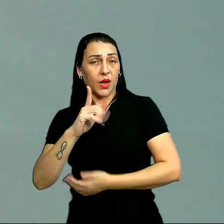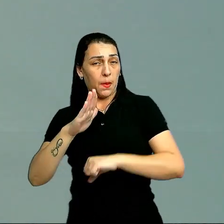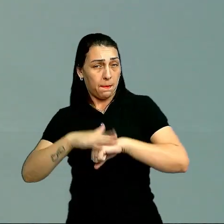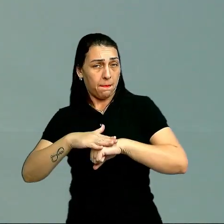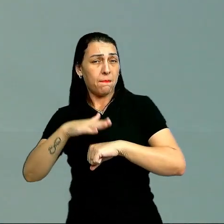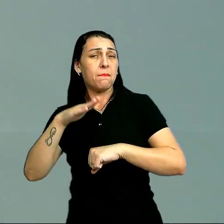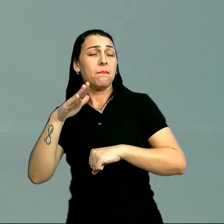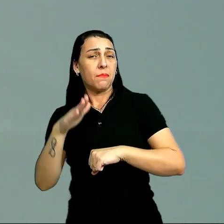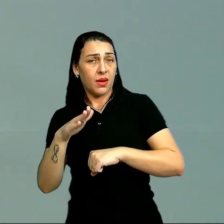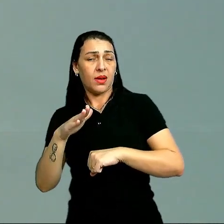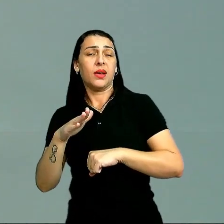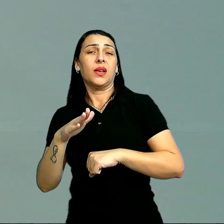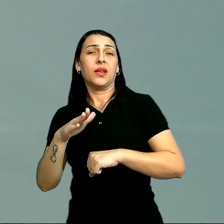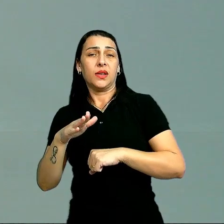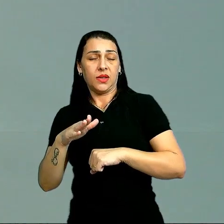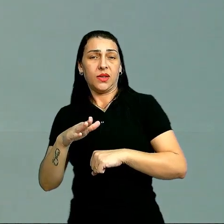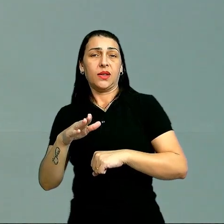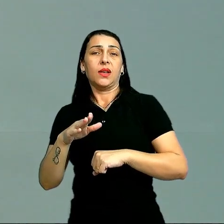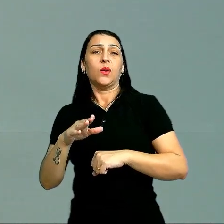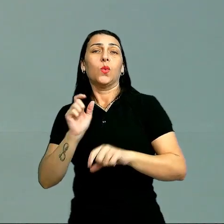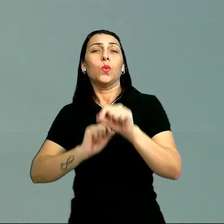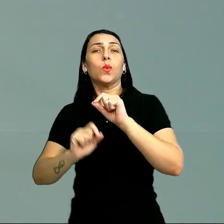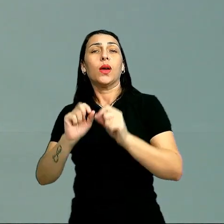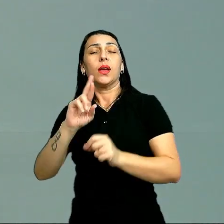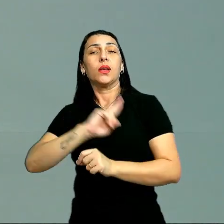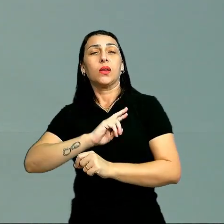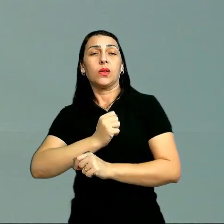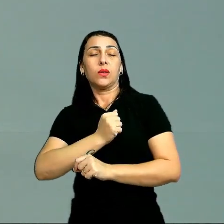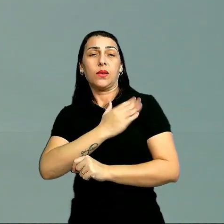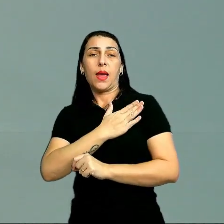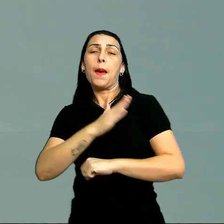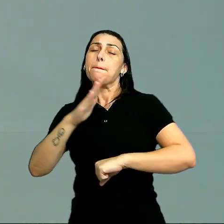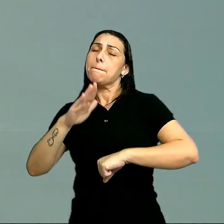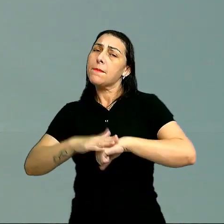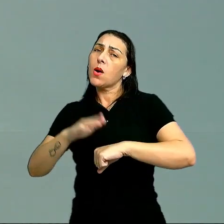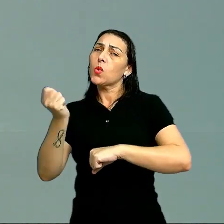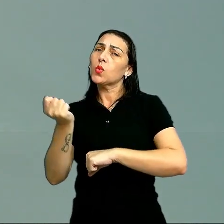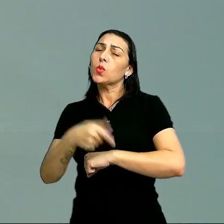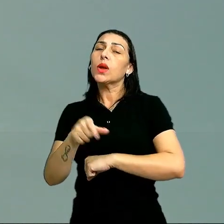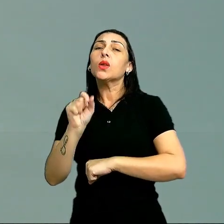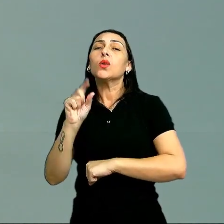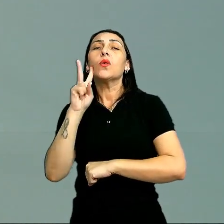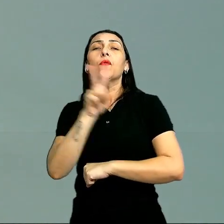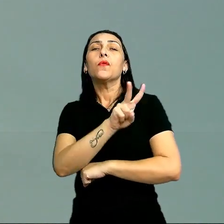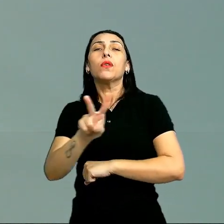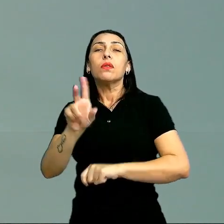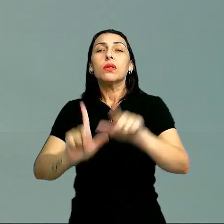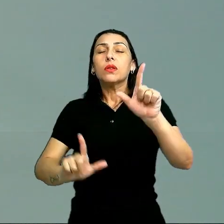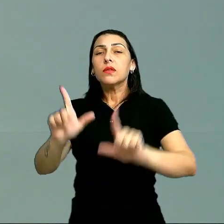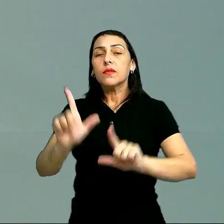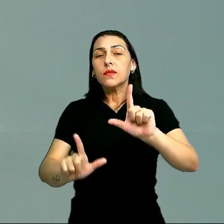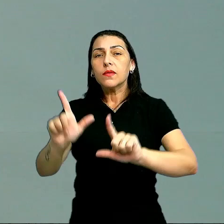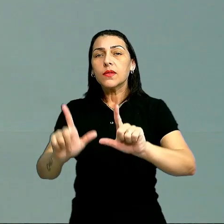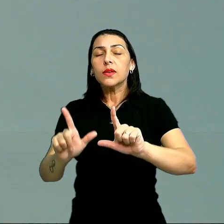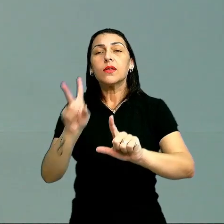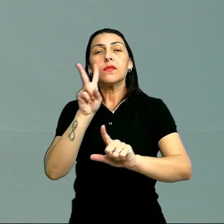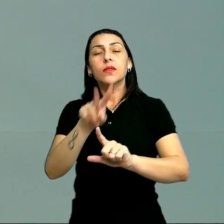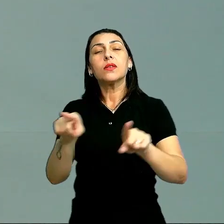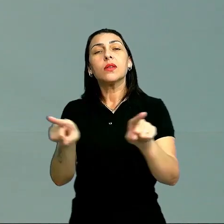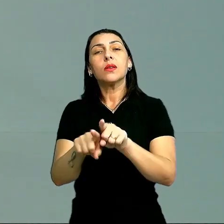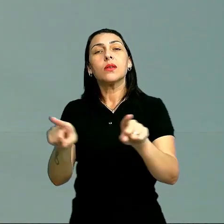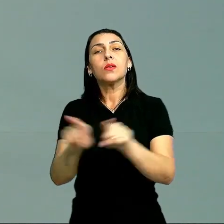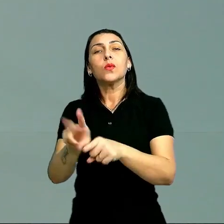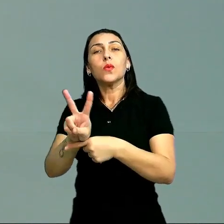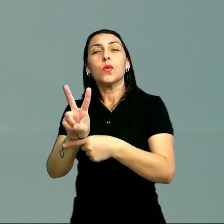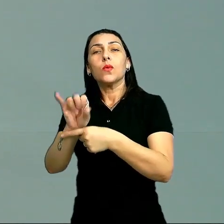que isso, né? Que a consequência desse racismo, desse preconceito, é muito maior do que aquilo que nós vemos na TV. Nós vimos aí